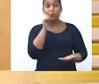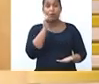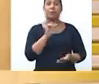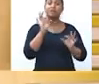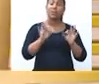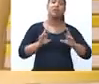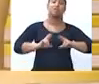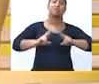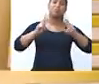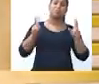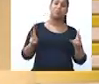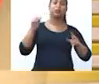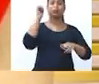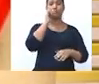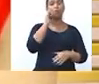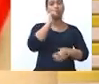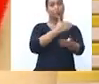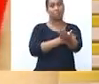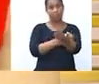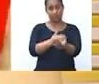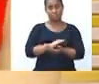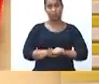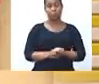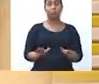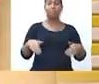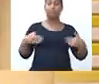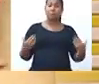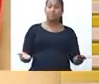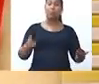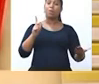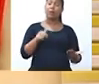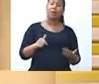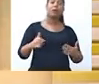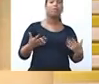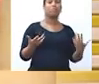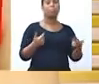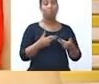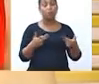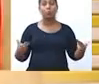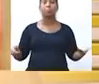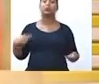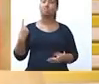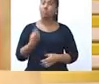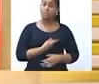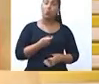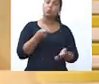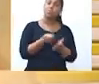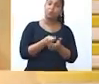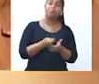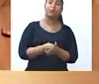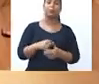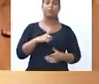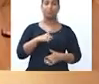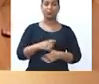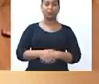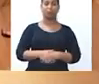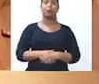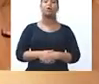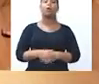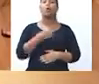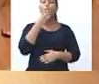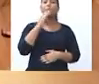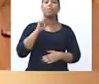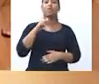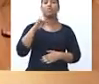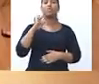é diferente de uma mulher branca. Então, acho que é um dilema que a gente tem que enfrentar. O Boaventura de Souza Santos,